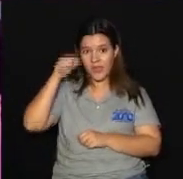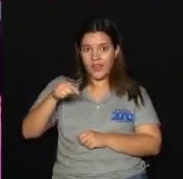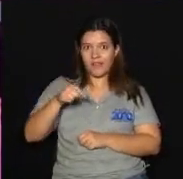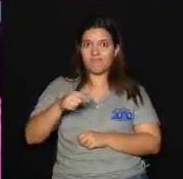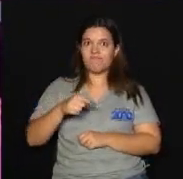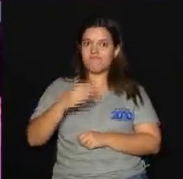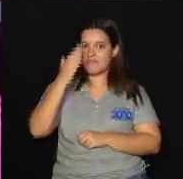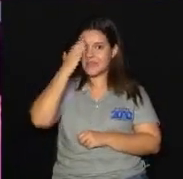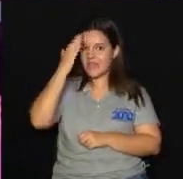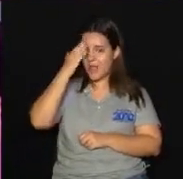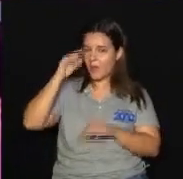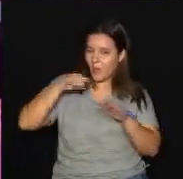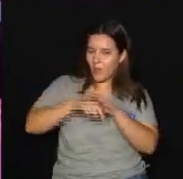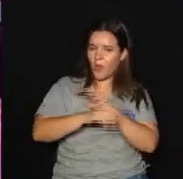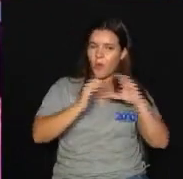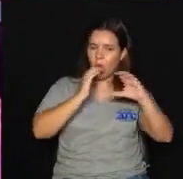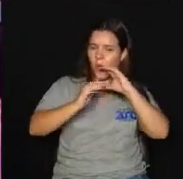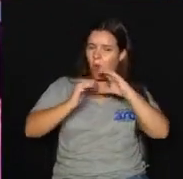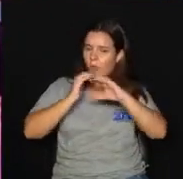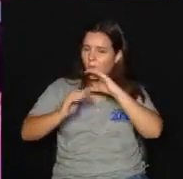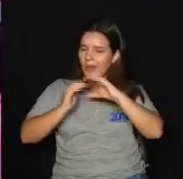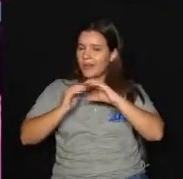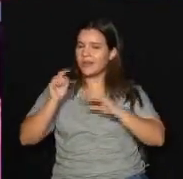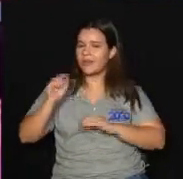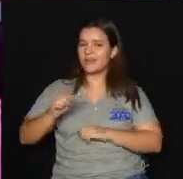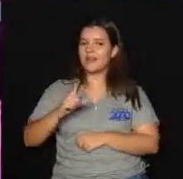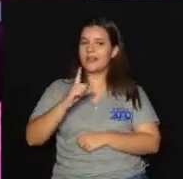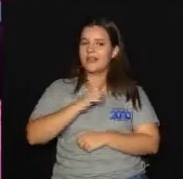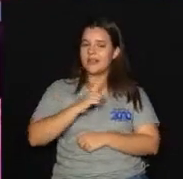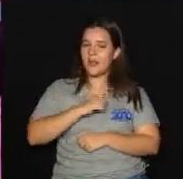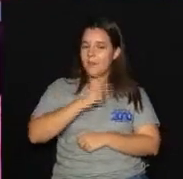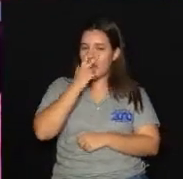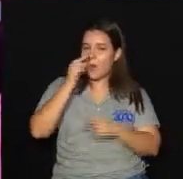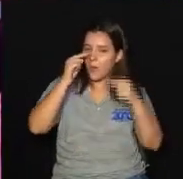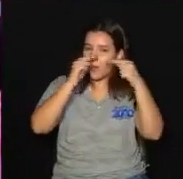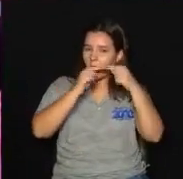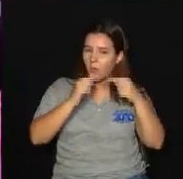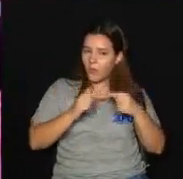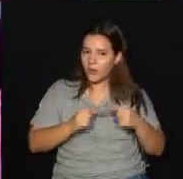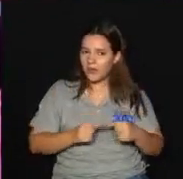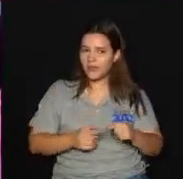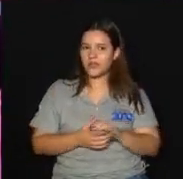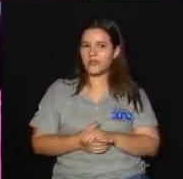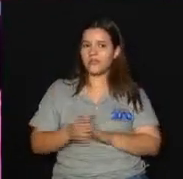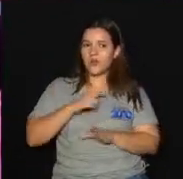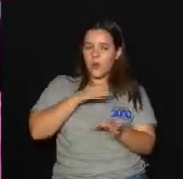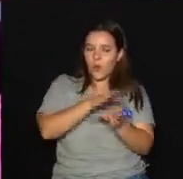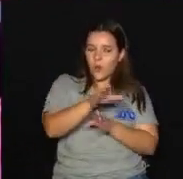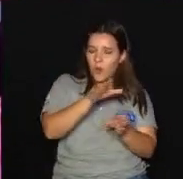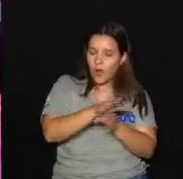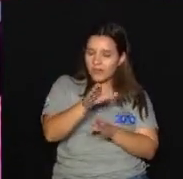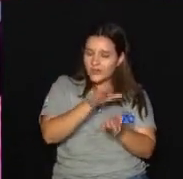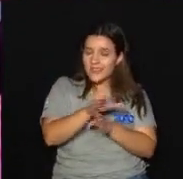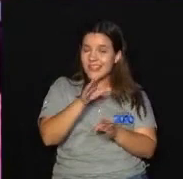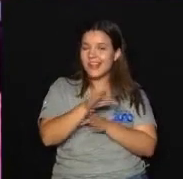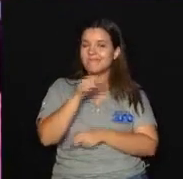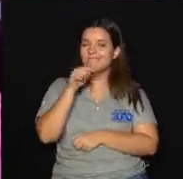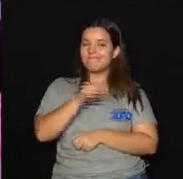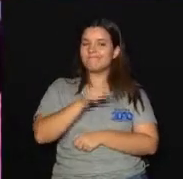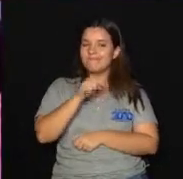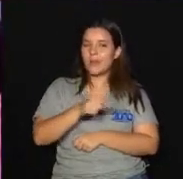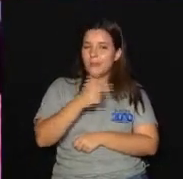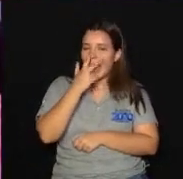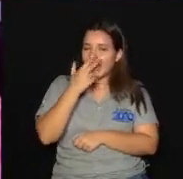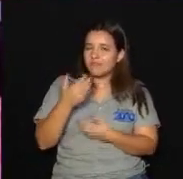comunicação. E muito provavelmente tem muito a ver com os seus conselhos, as